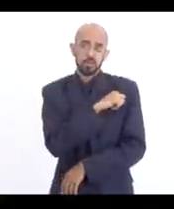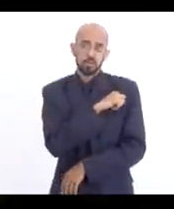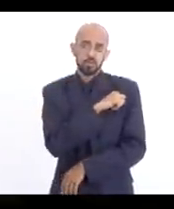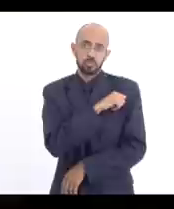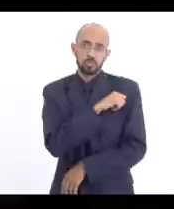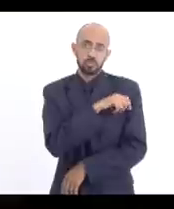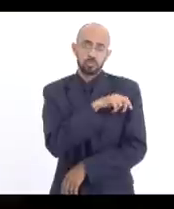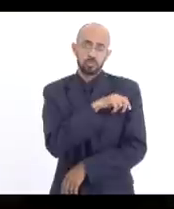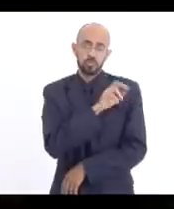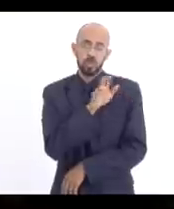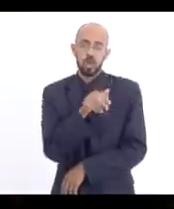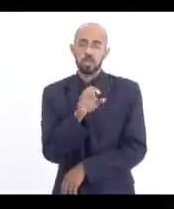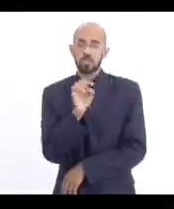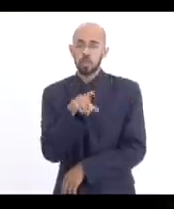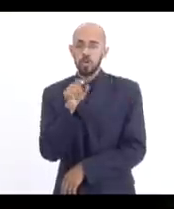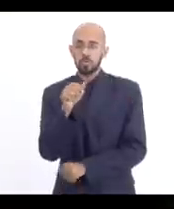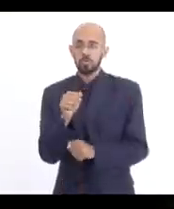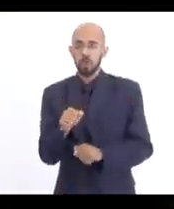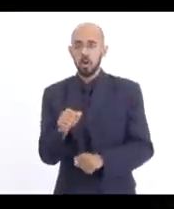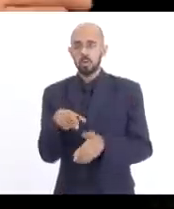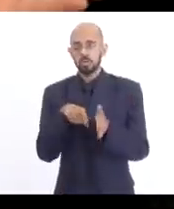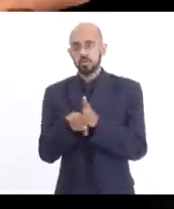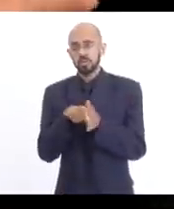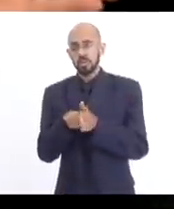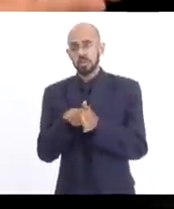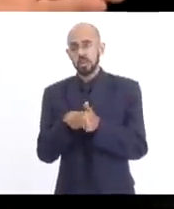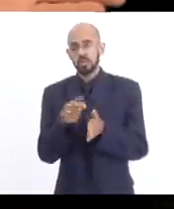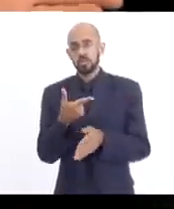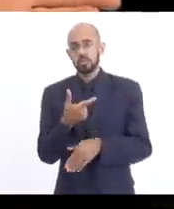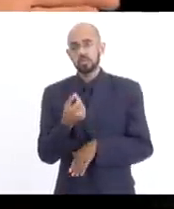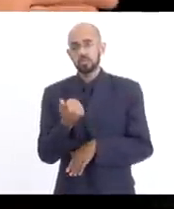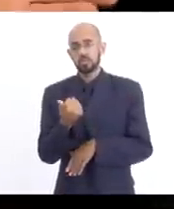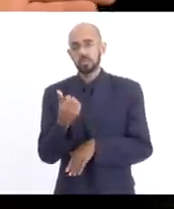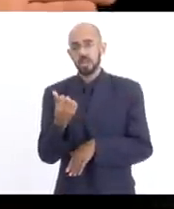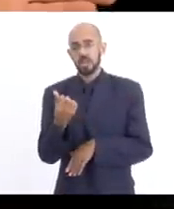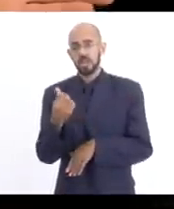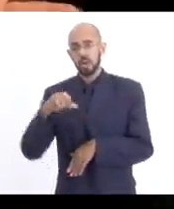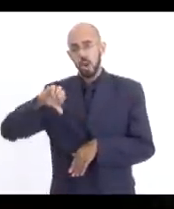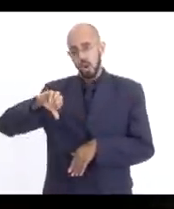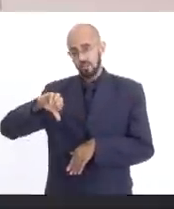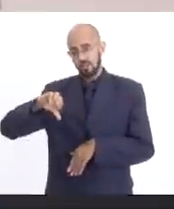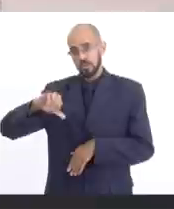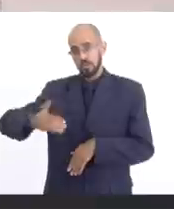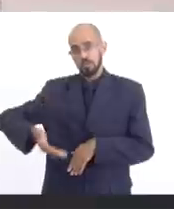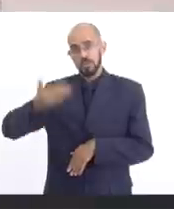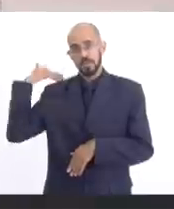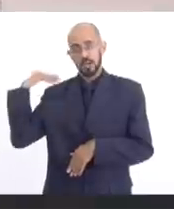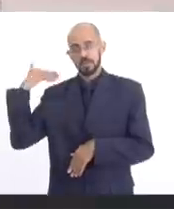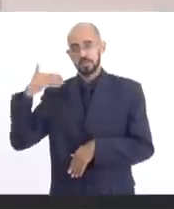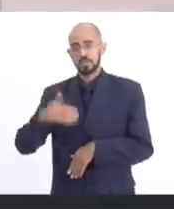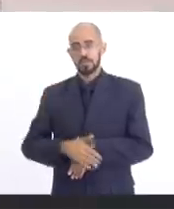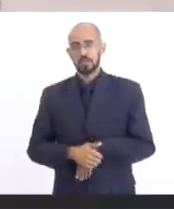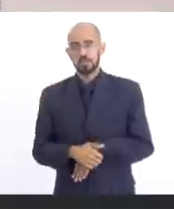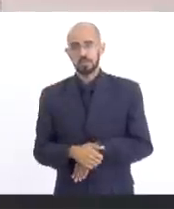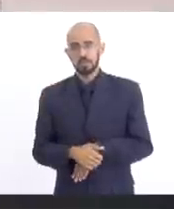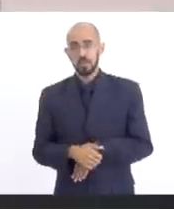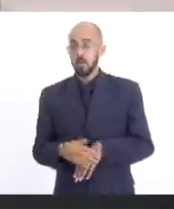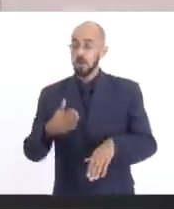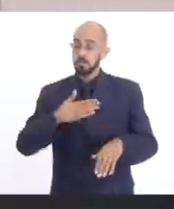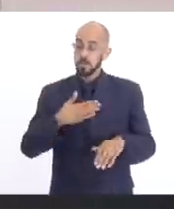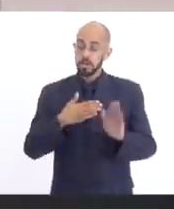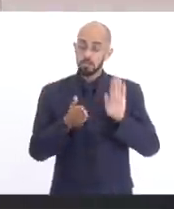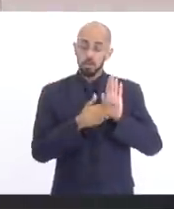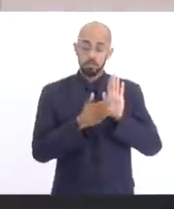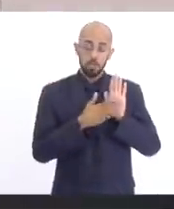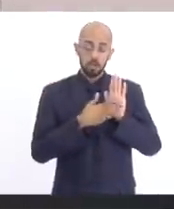fiscalizar de 19 para trás. Não, nós não estamos liberando. Eu estou propondo aqui que eles possam fazer um relatório de cada